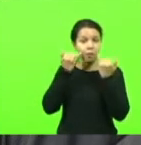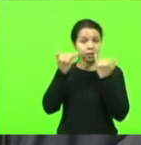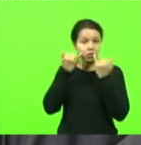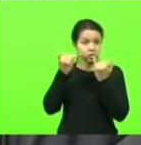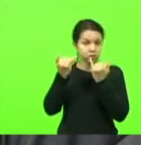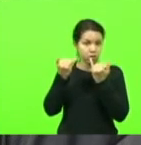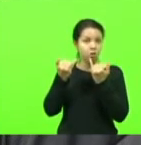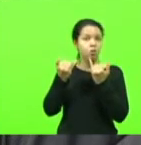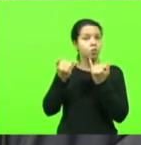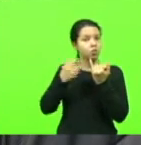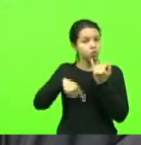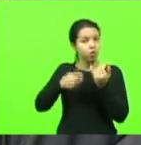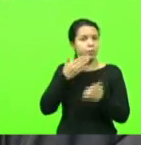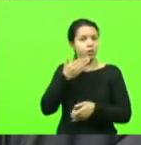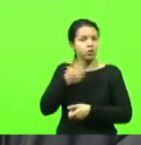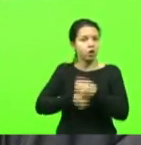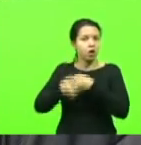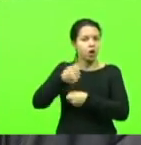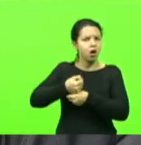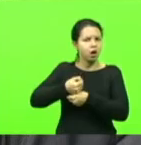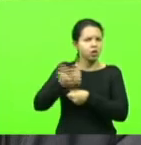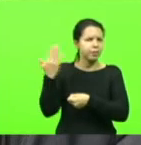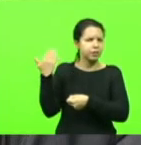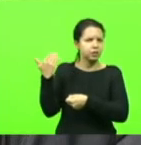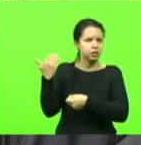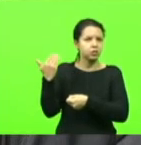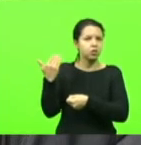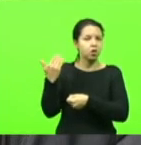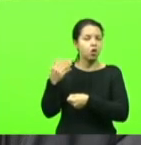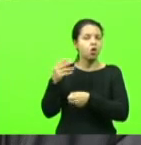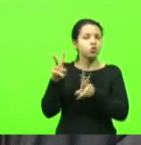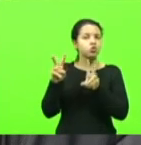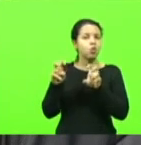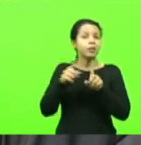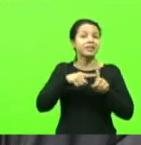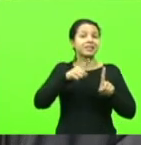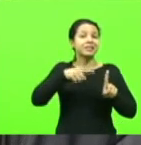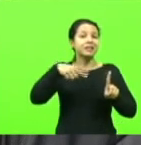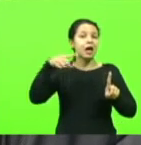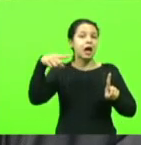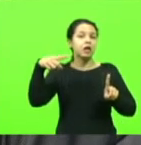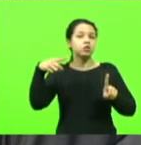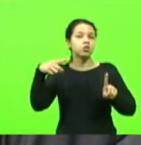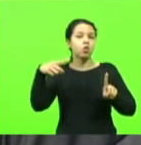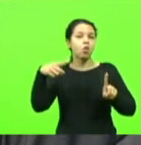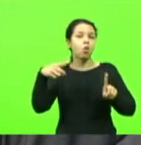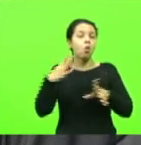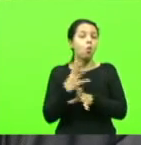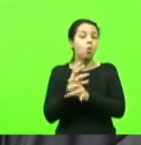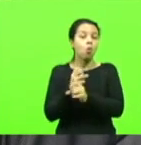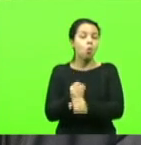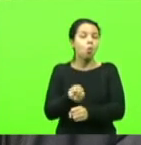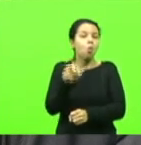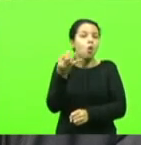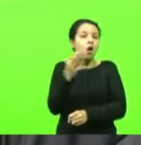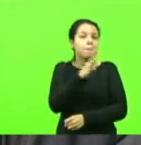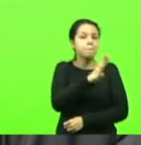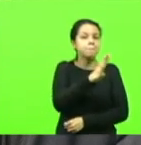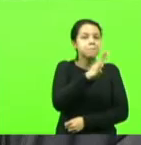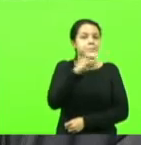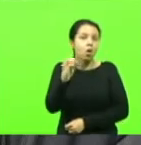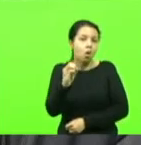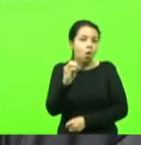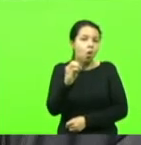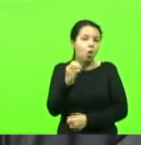ainda foi no ano passado sobre os dados com relação aos boletins de ocorrências